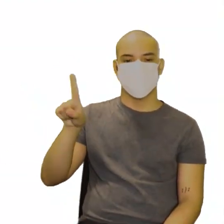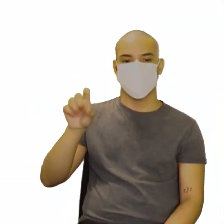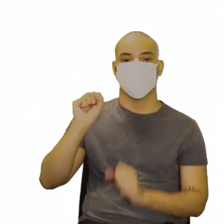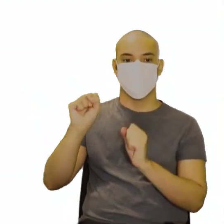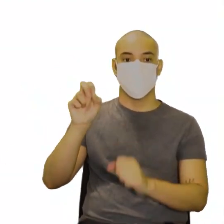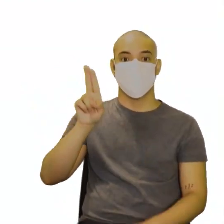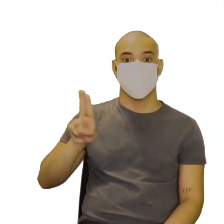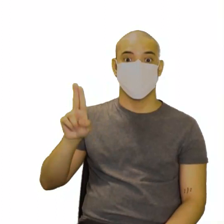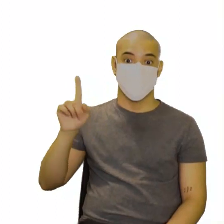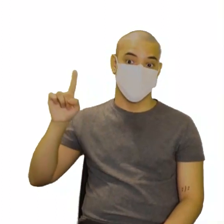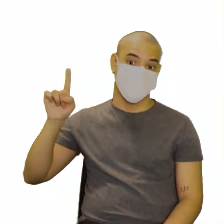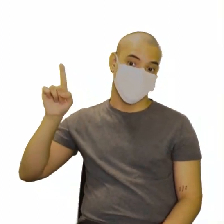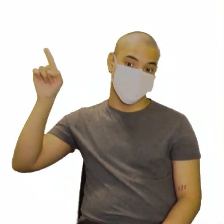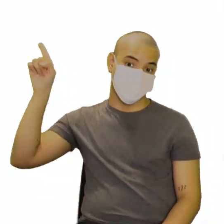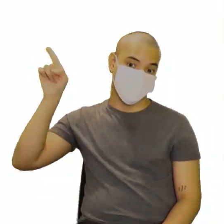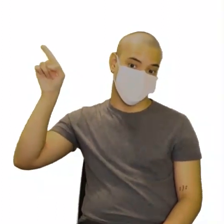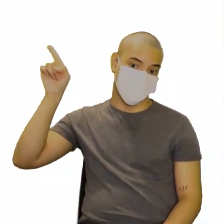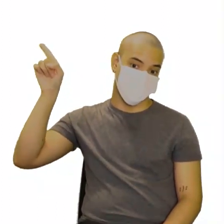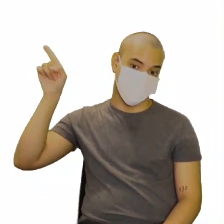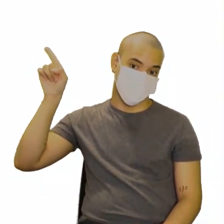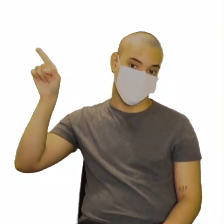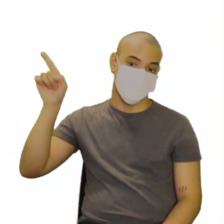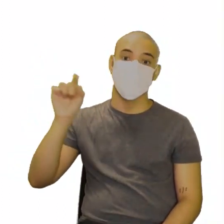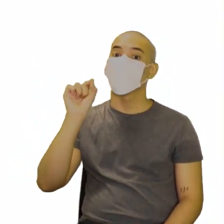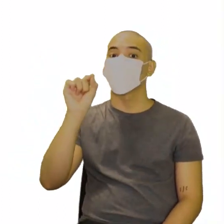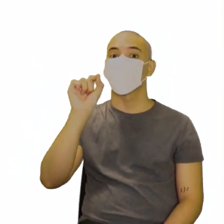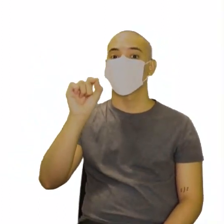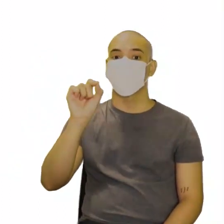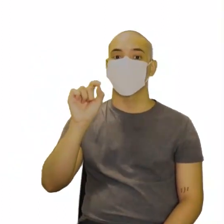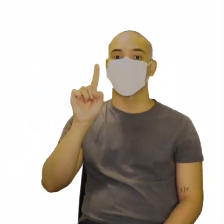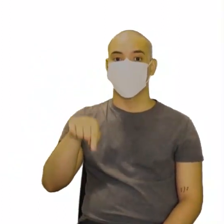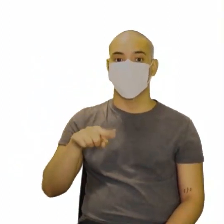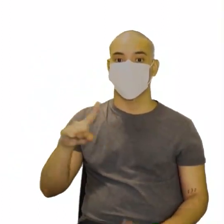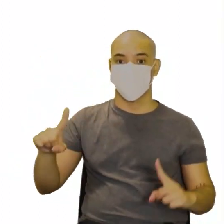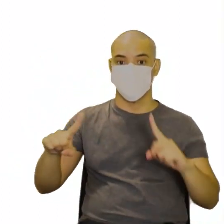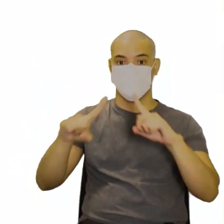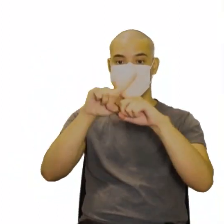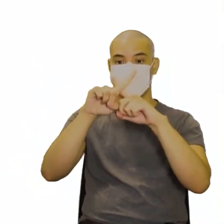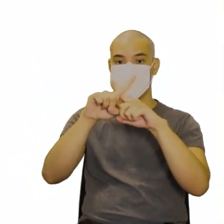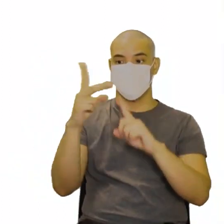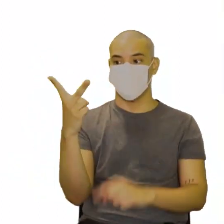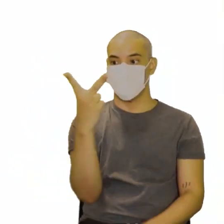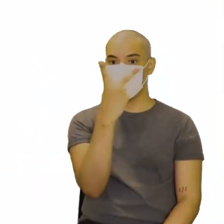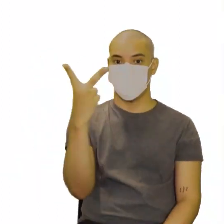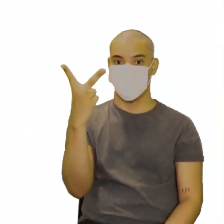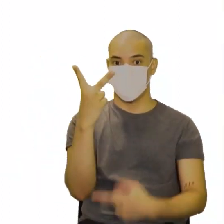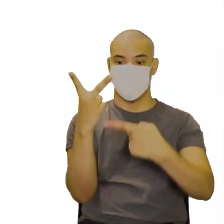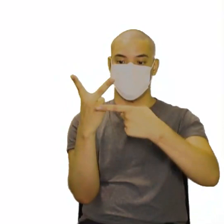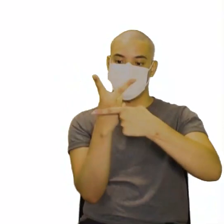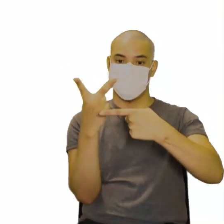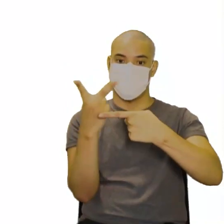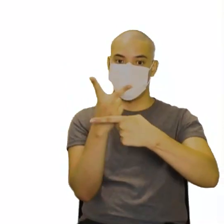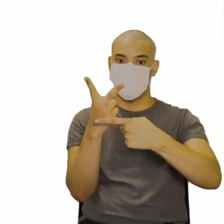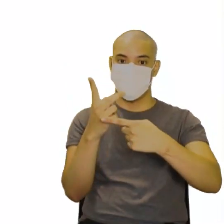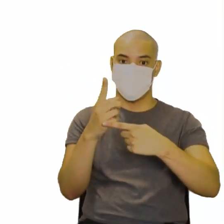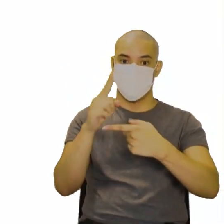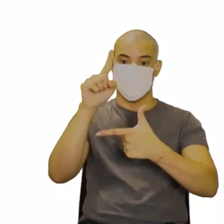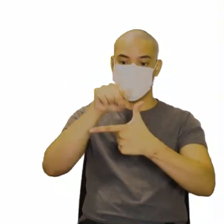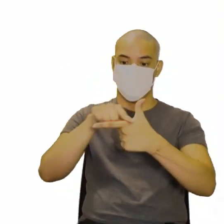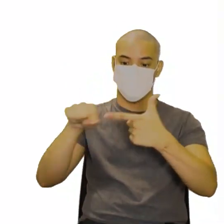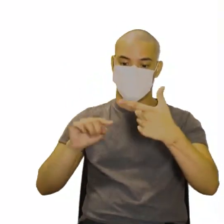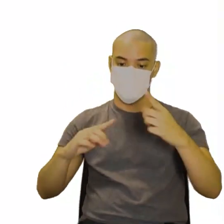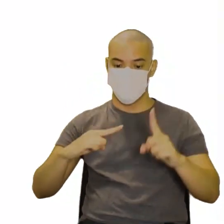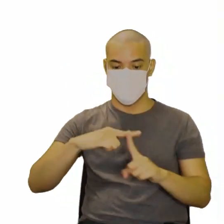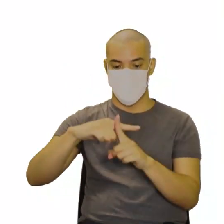posso utilizar isso daqui. O que é? É a multiplicação das capacitâncias dividido pela soma